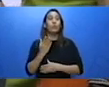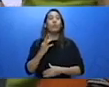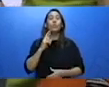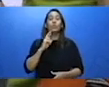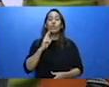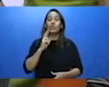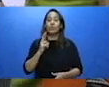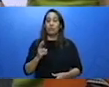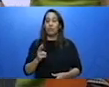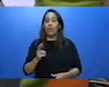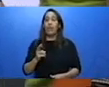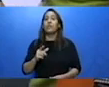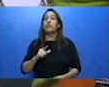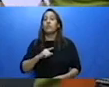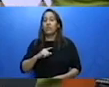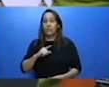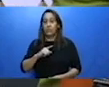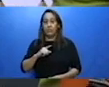aconteceu e o